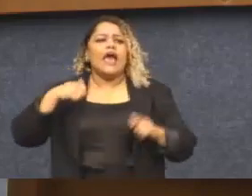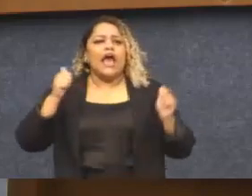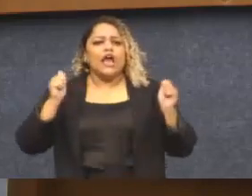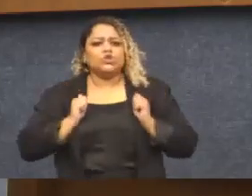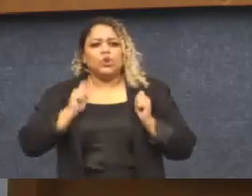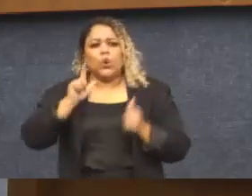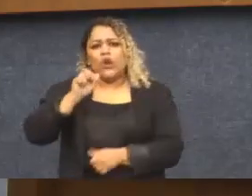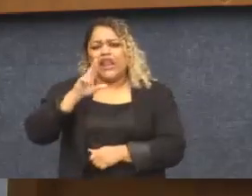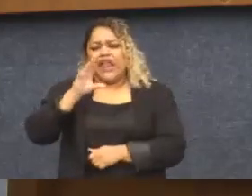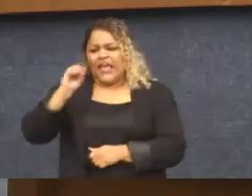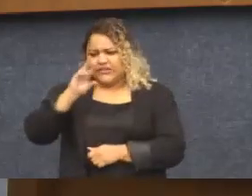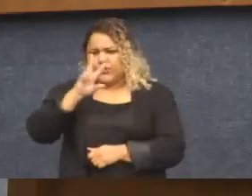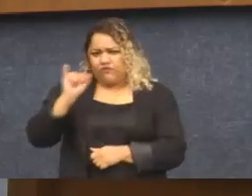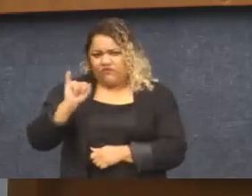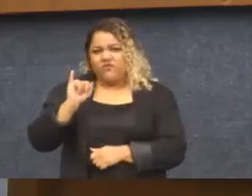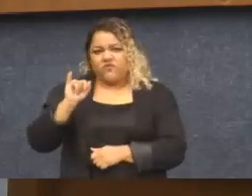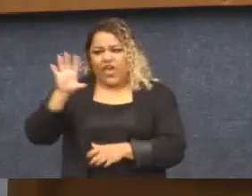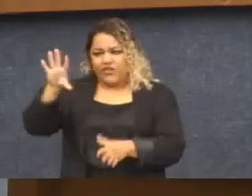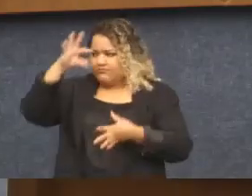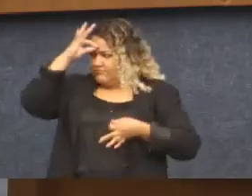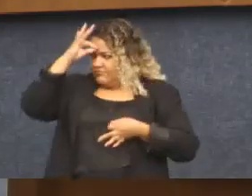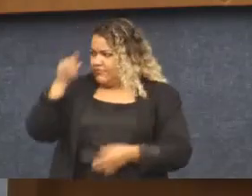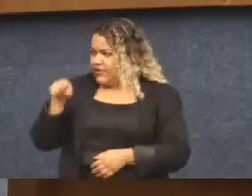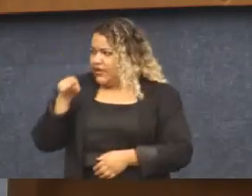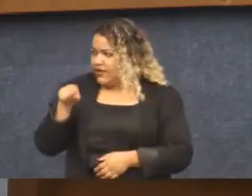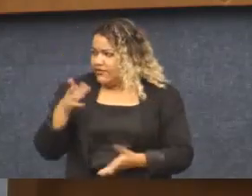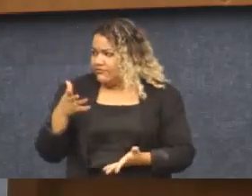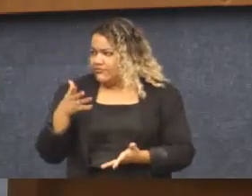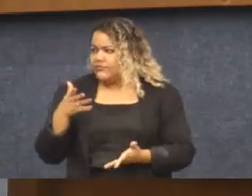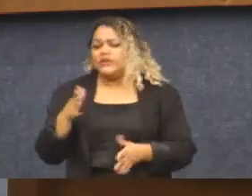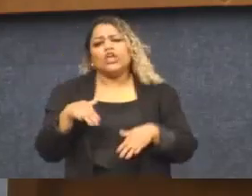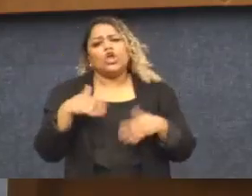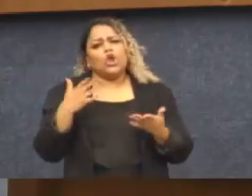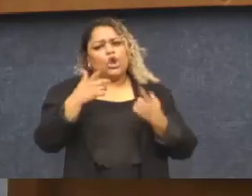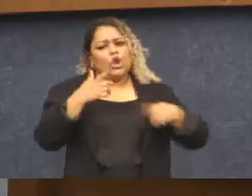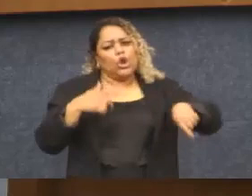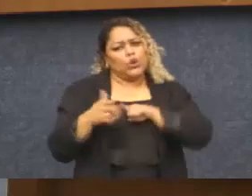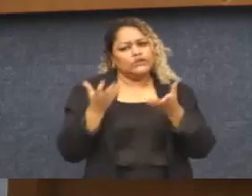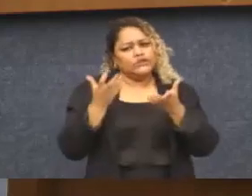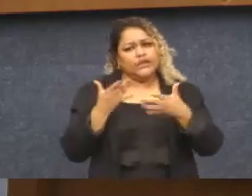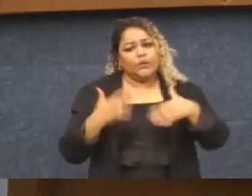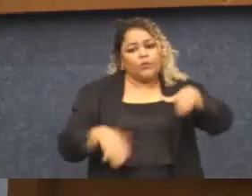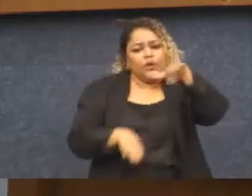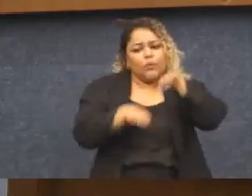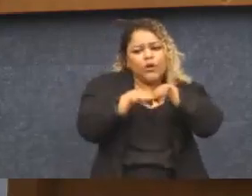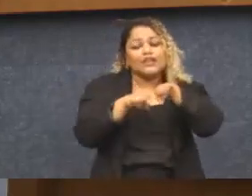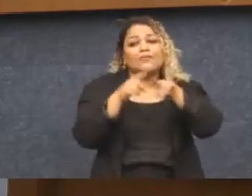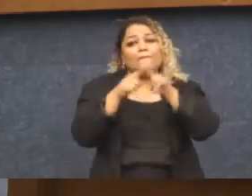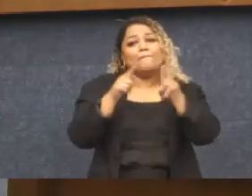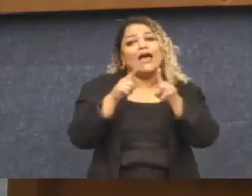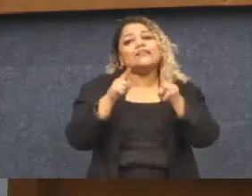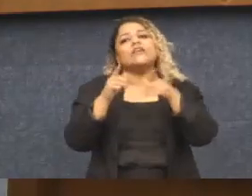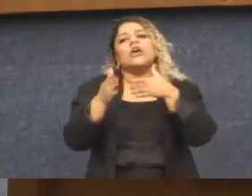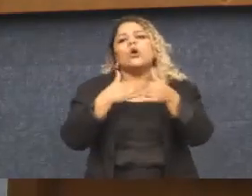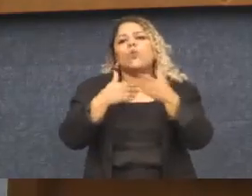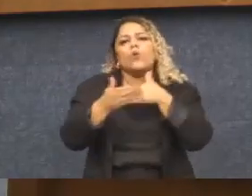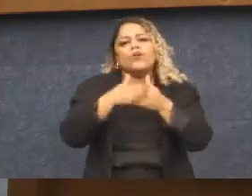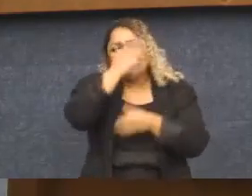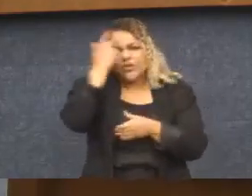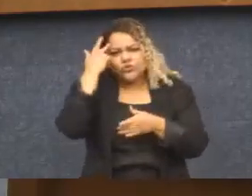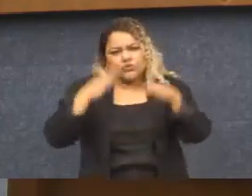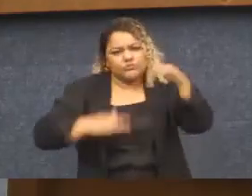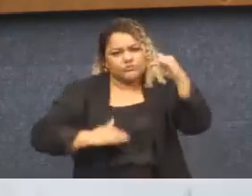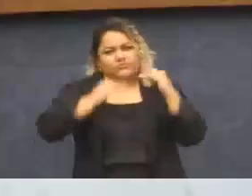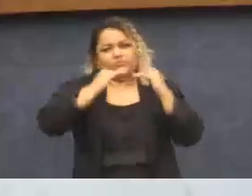A gente está sabendo que nós queremos igualdade desde que todos tenham condição de educação de disputar aquilo que quiserem. Voto